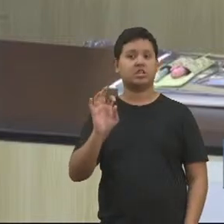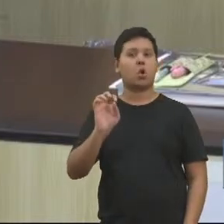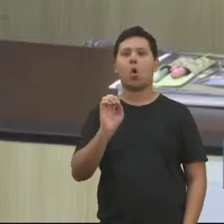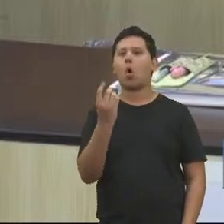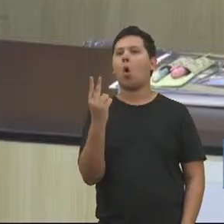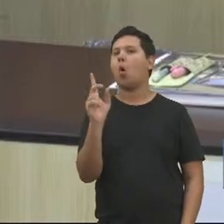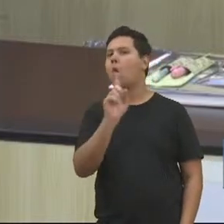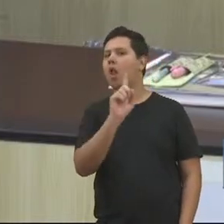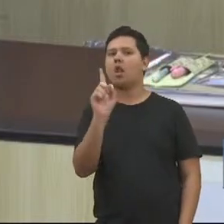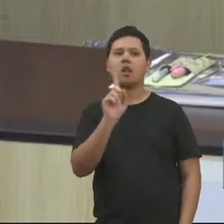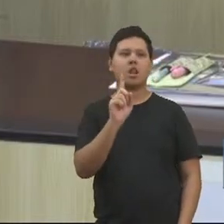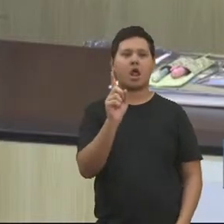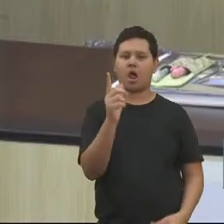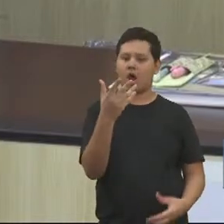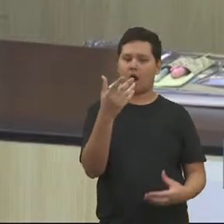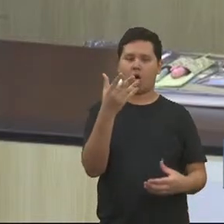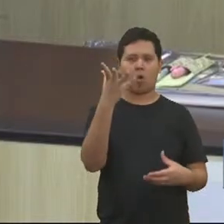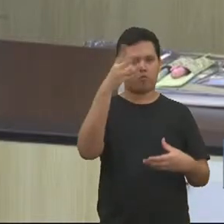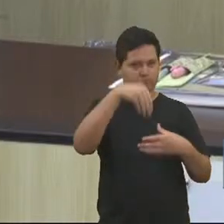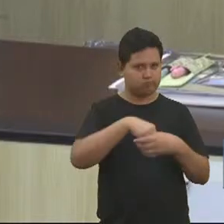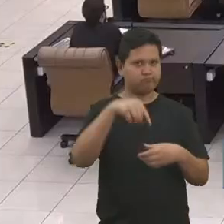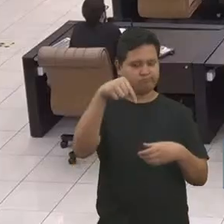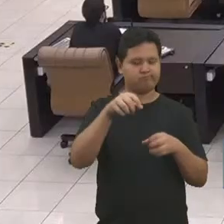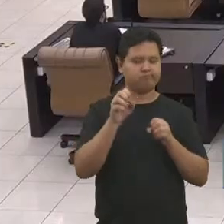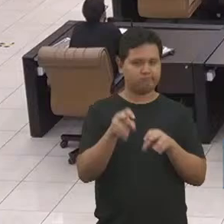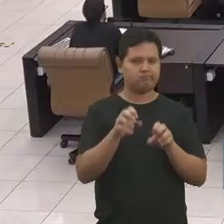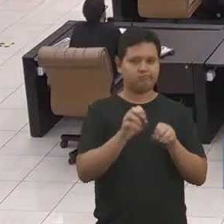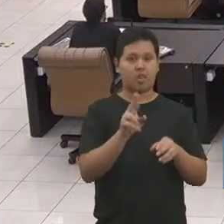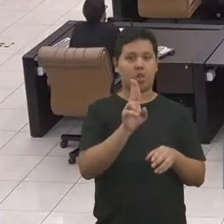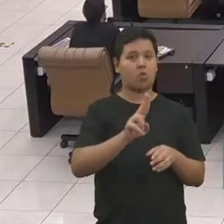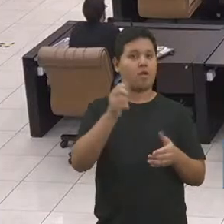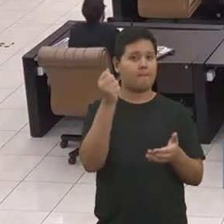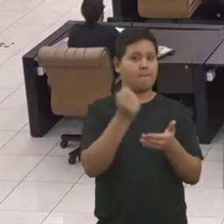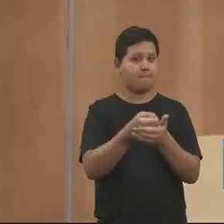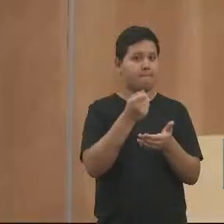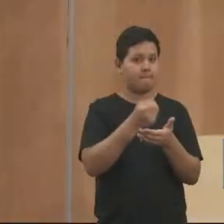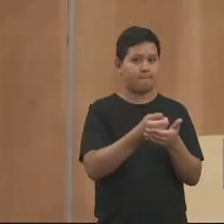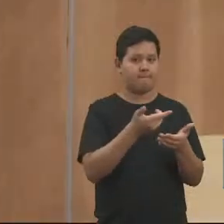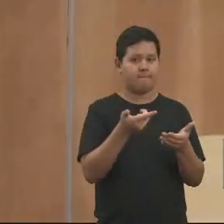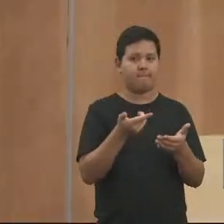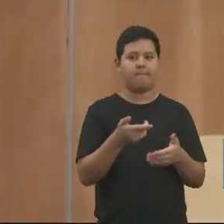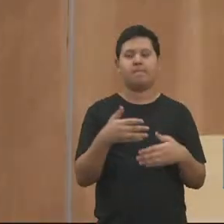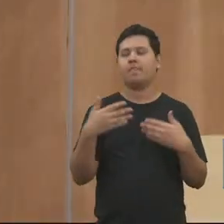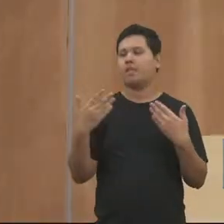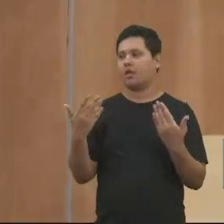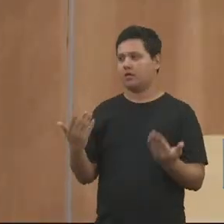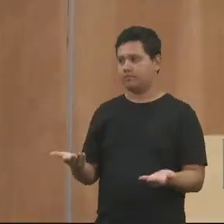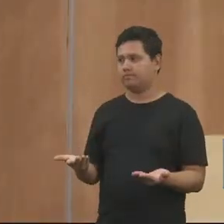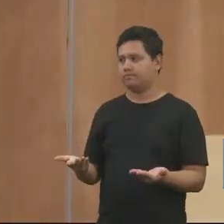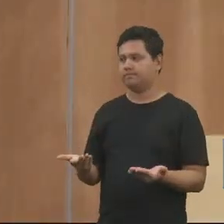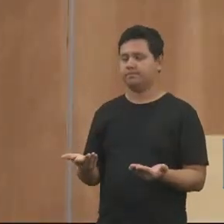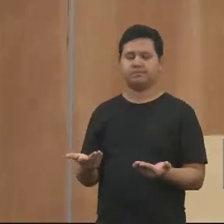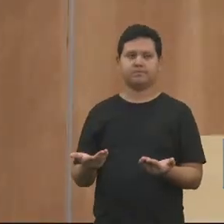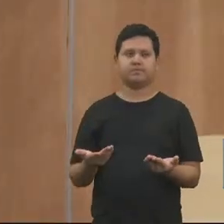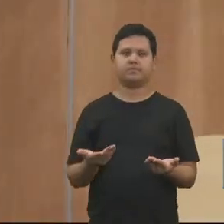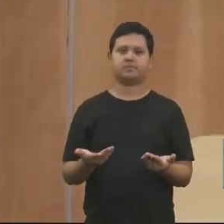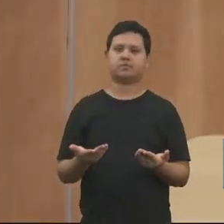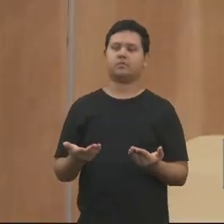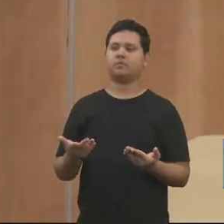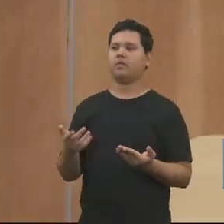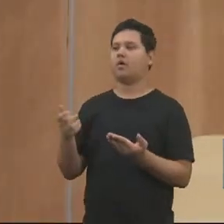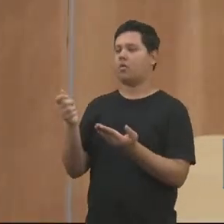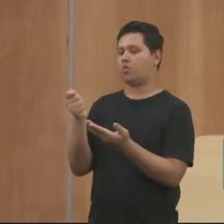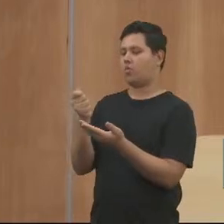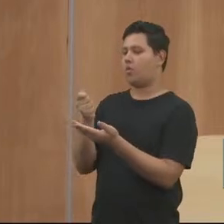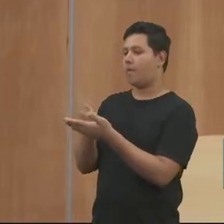foi aplicado os 25% da educação? O gasto ele tem etapas. A primeira etapa é o pré-empenho, seguida do empenho,